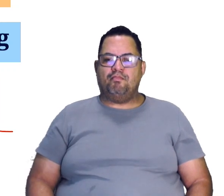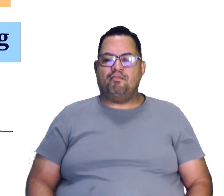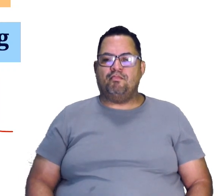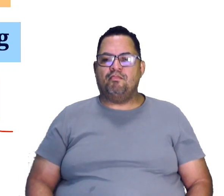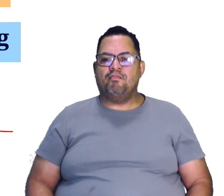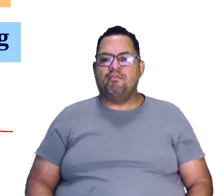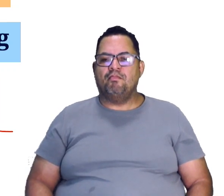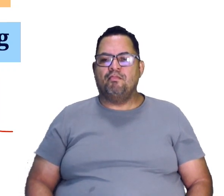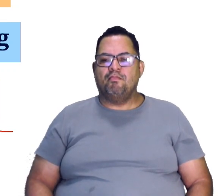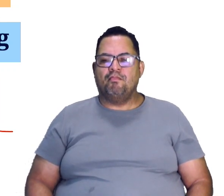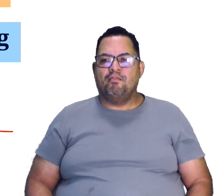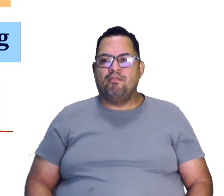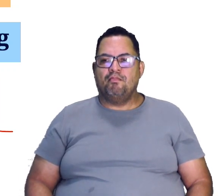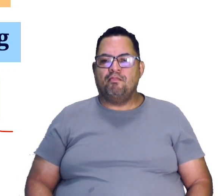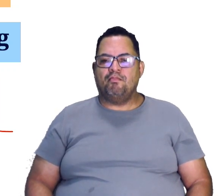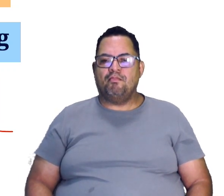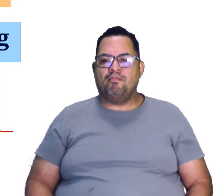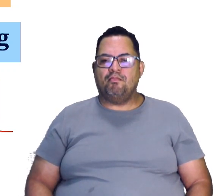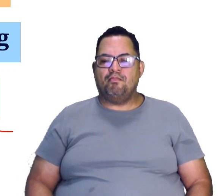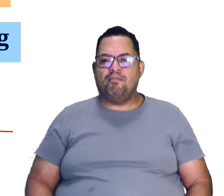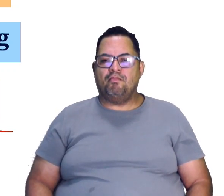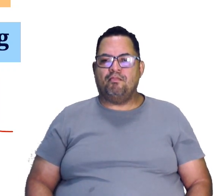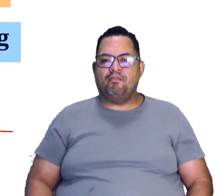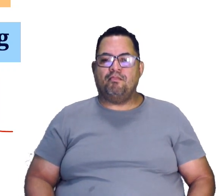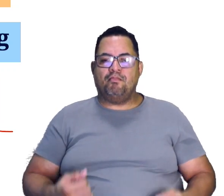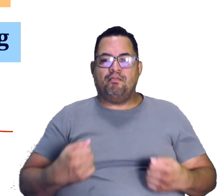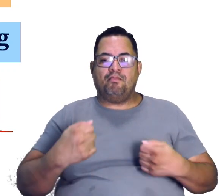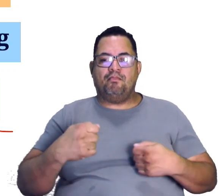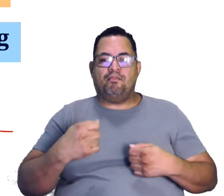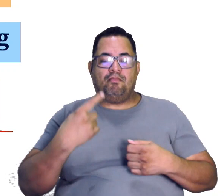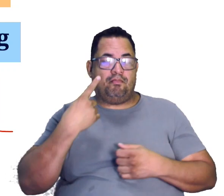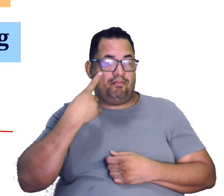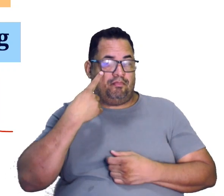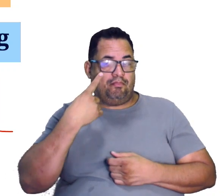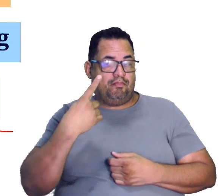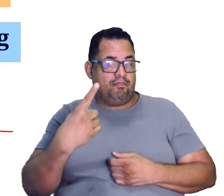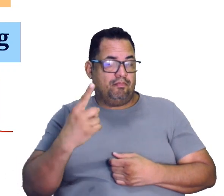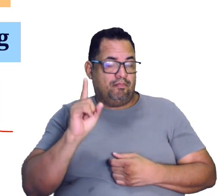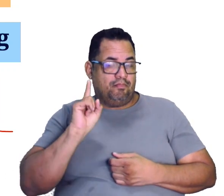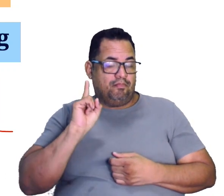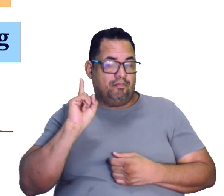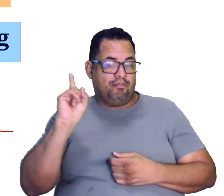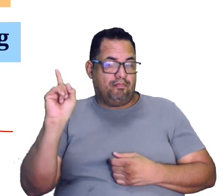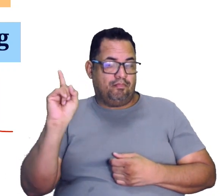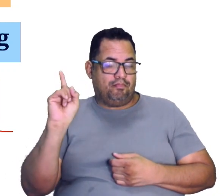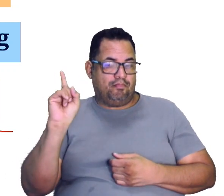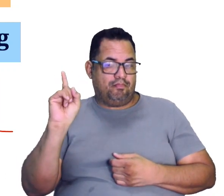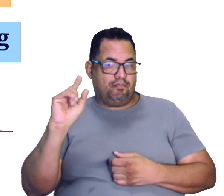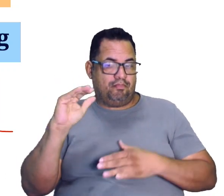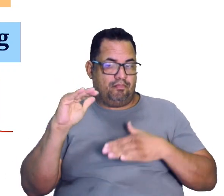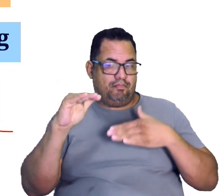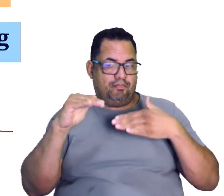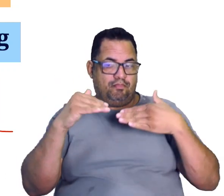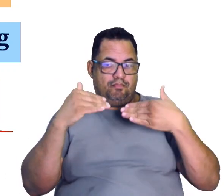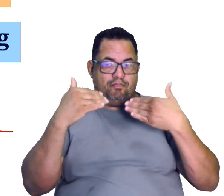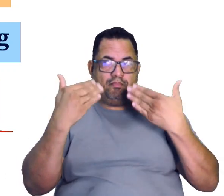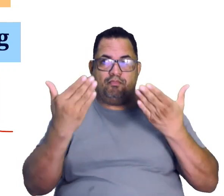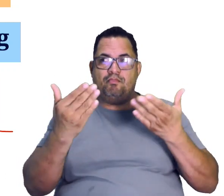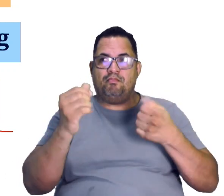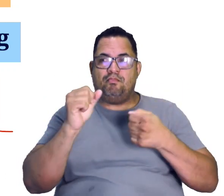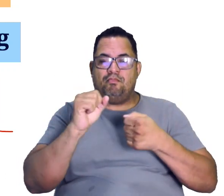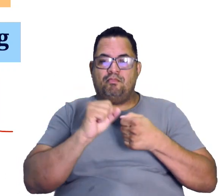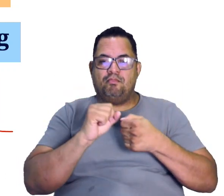a sexta. Isso mesmo, professora Sabrina? Isso mesmo. Então, você pode observar que quando a gente está fazendo